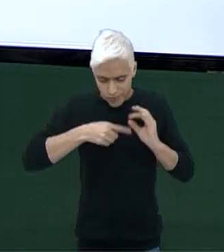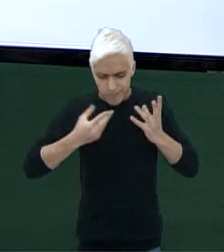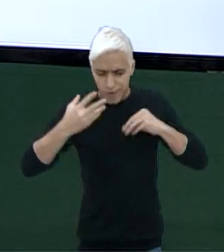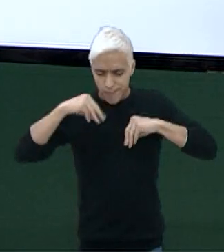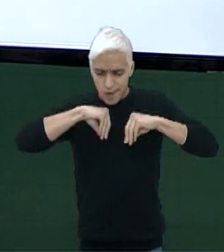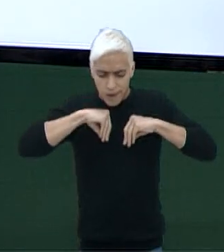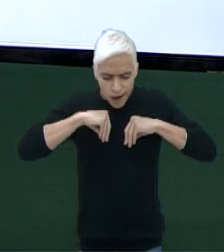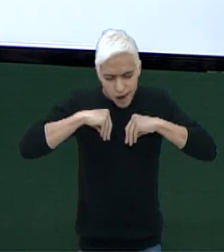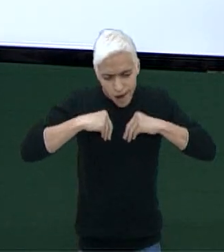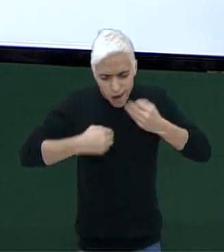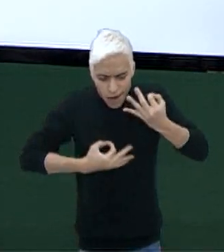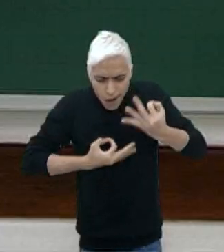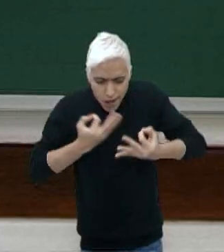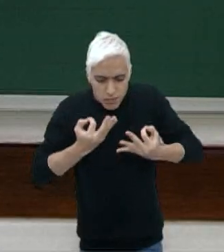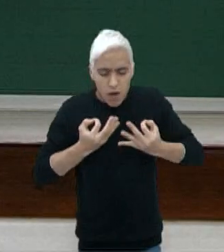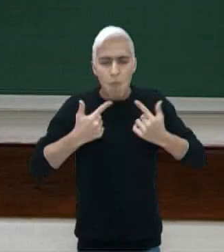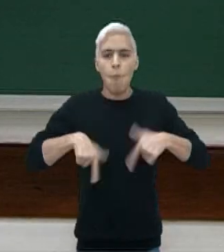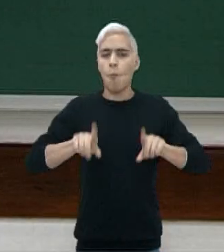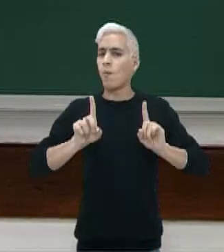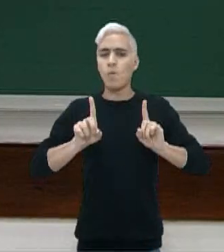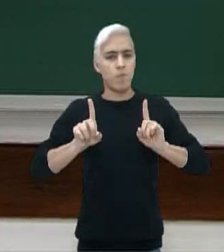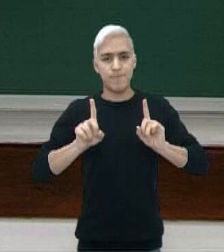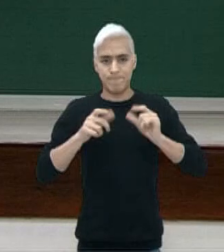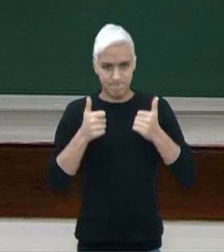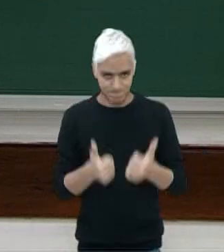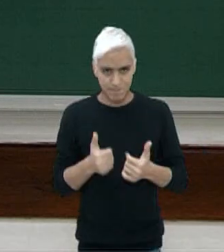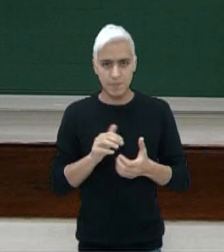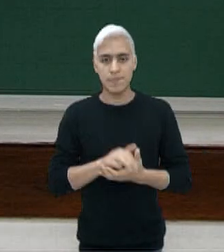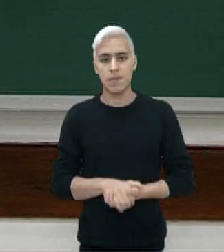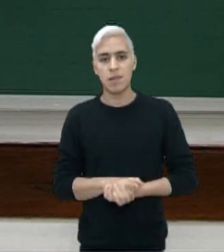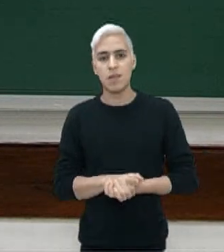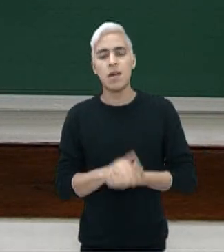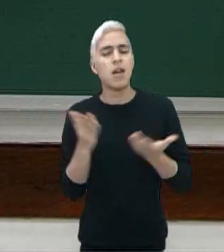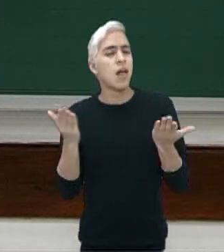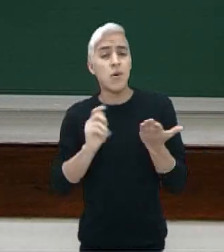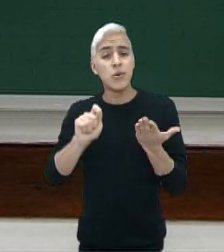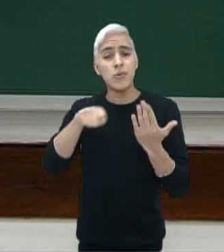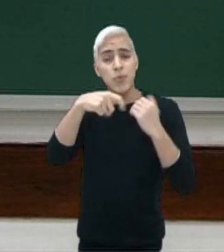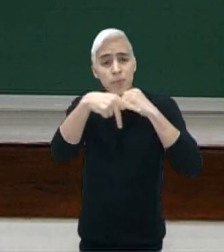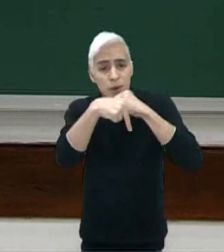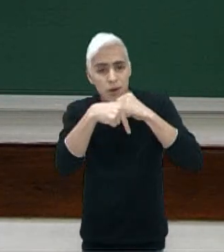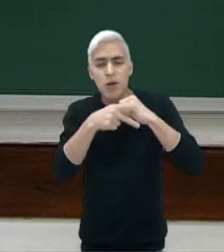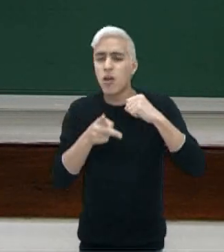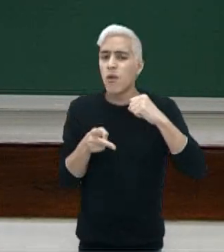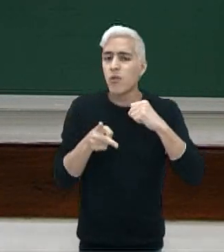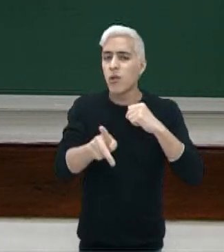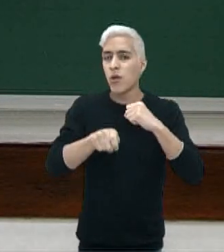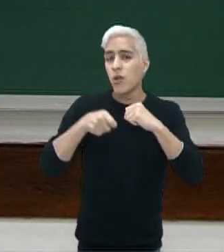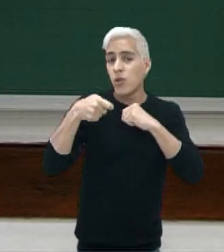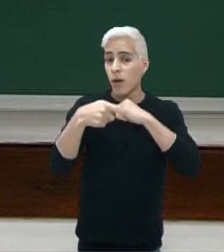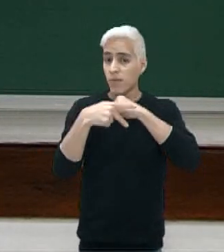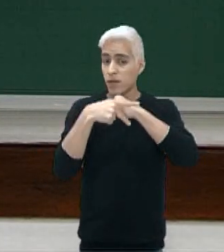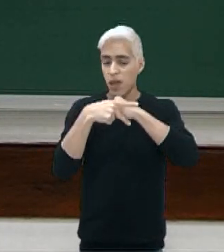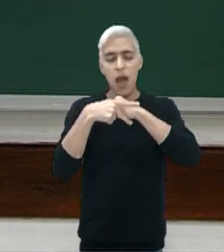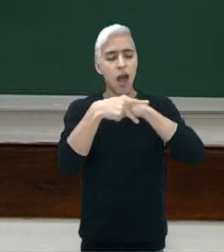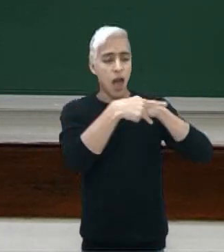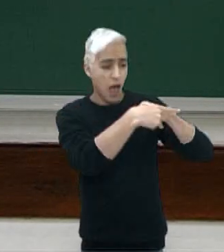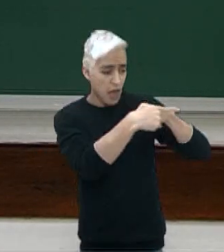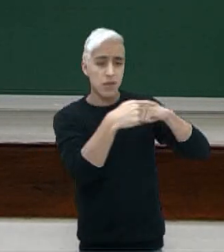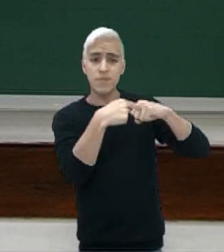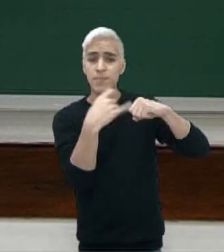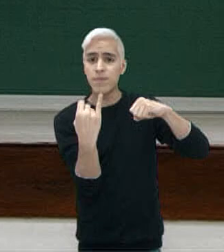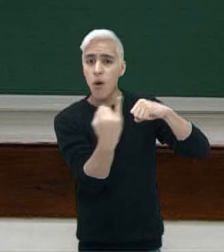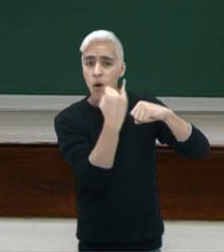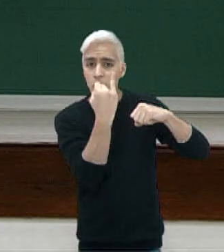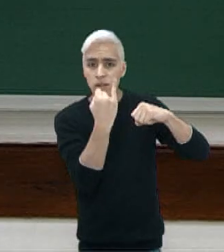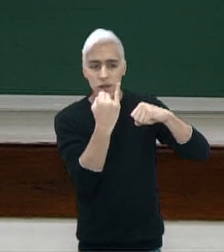construindo, beleza? Vamos lá? Bom, estamos falando de pronome, continuando falando sobre essa importância dele